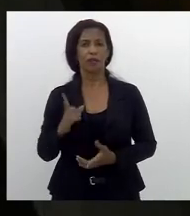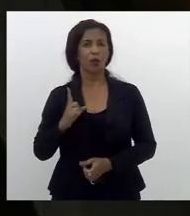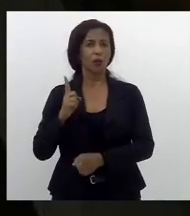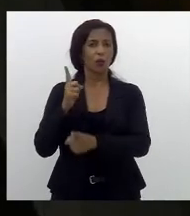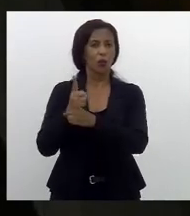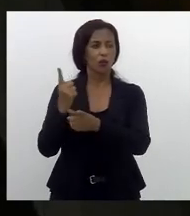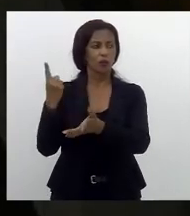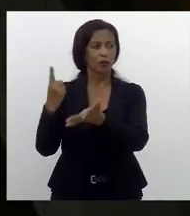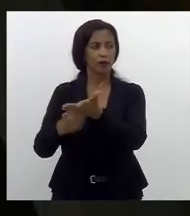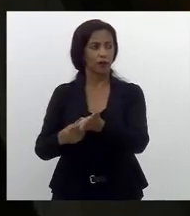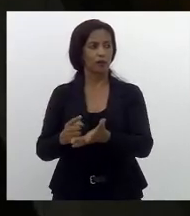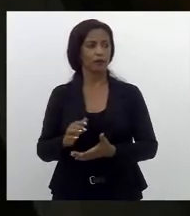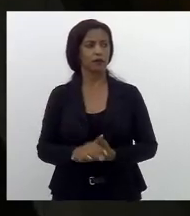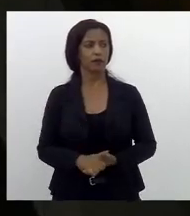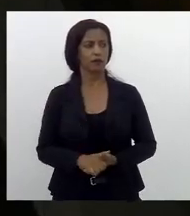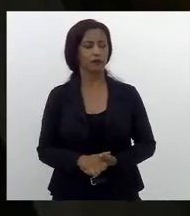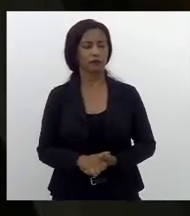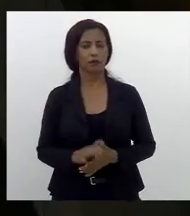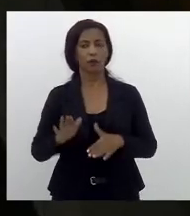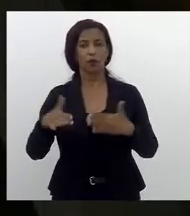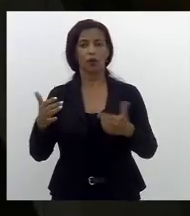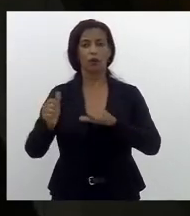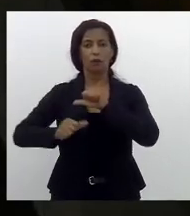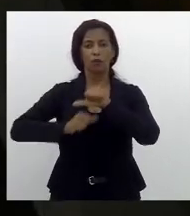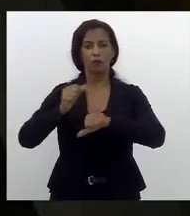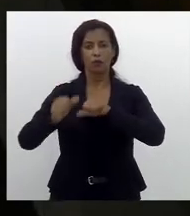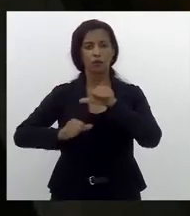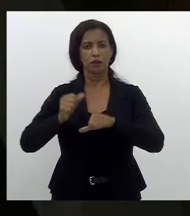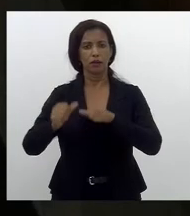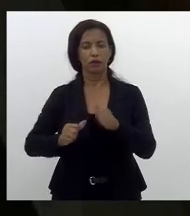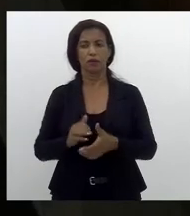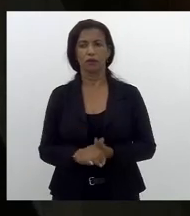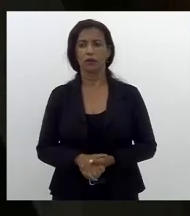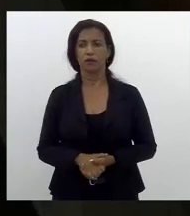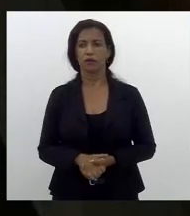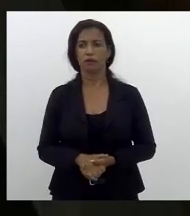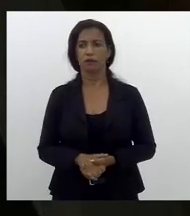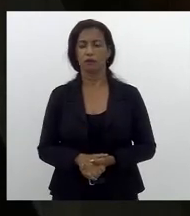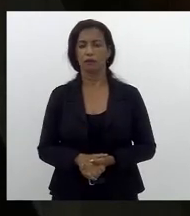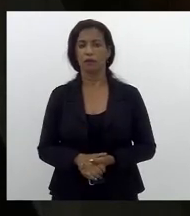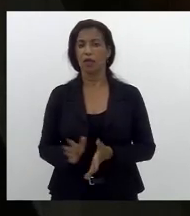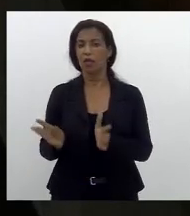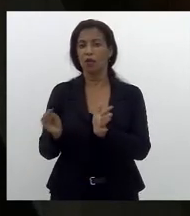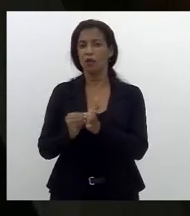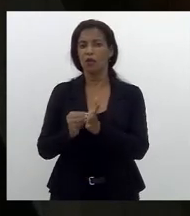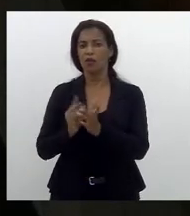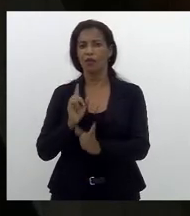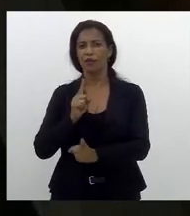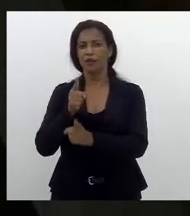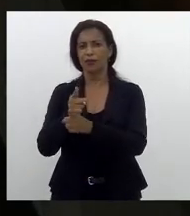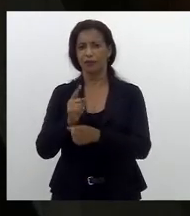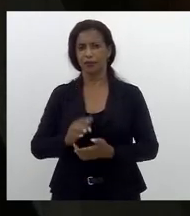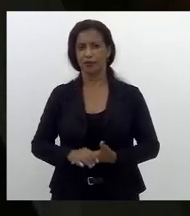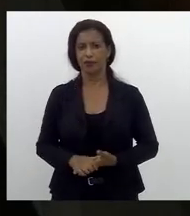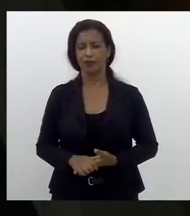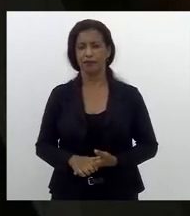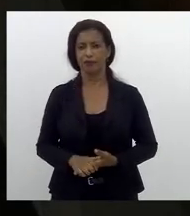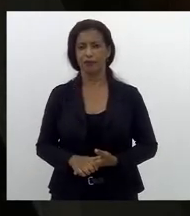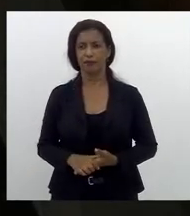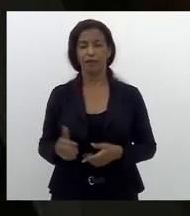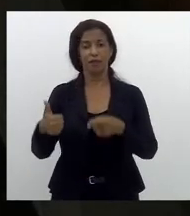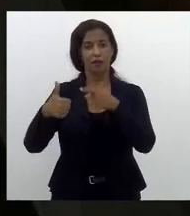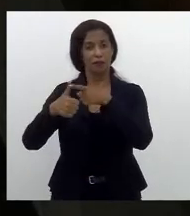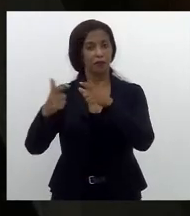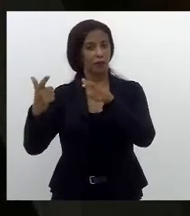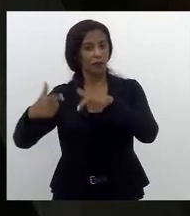encontro marcado com a mudança, e ele não vai faltar esse encontro. Em primeiro